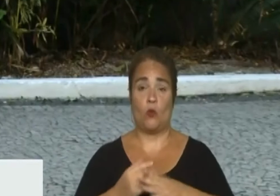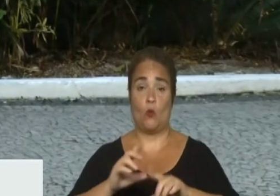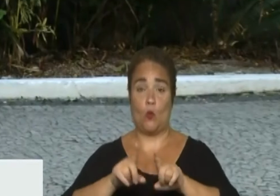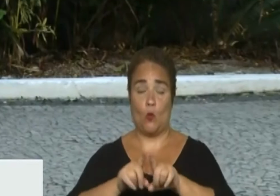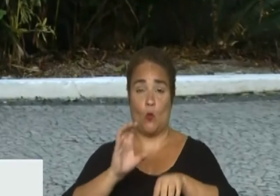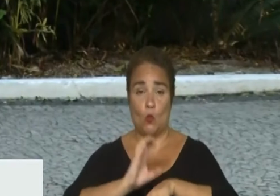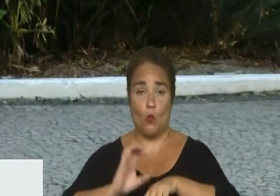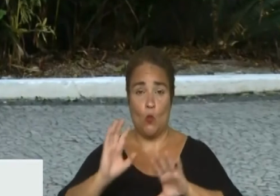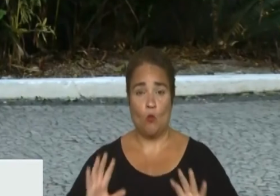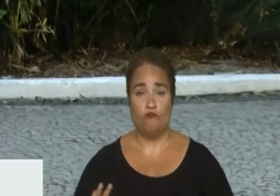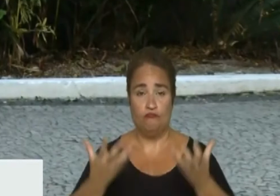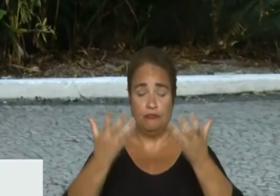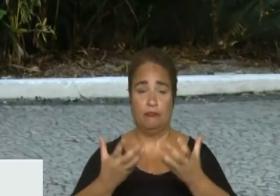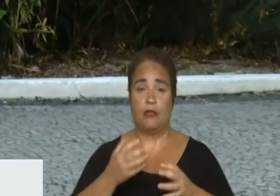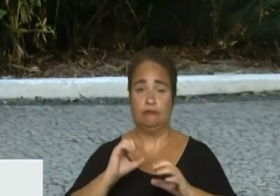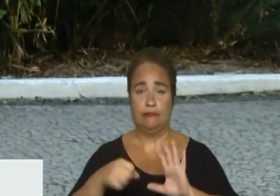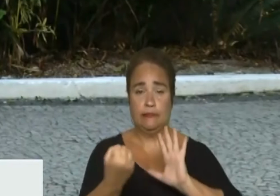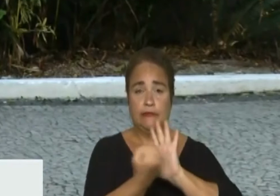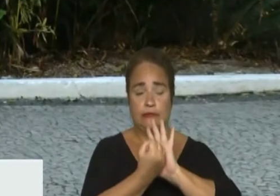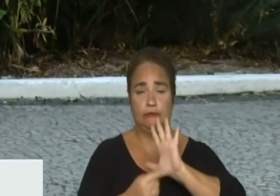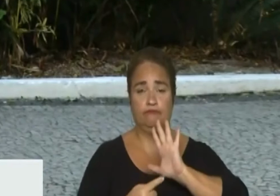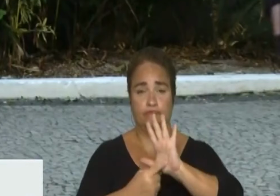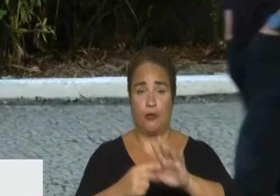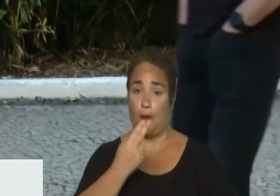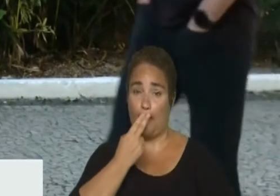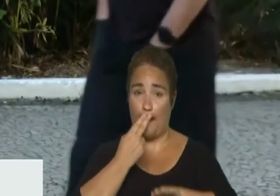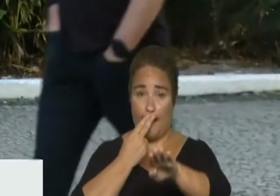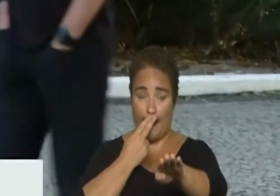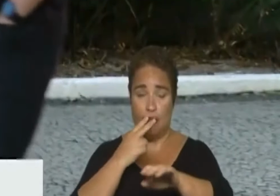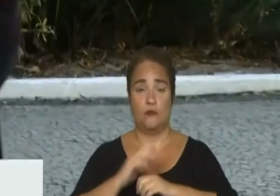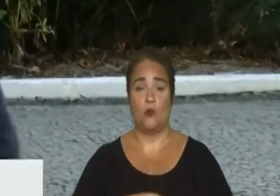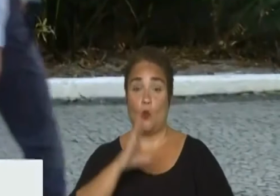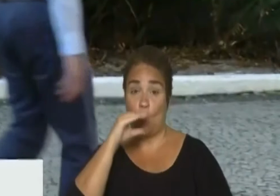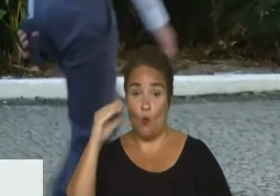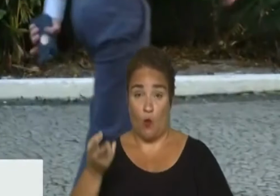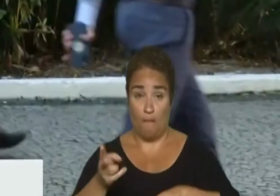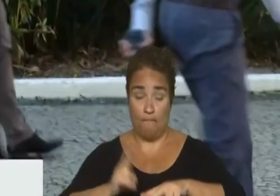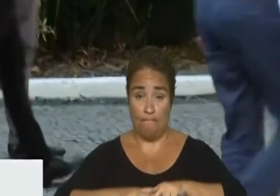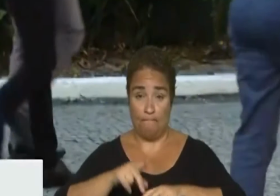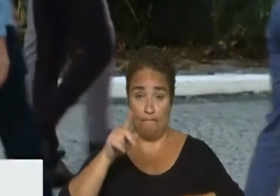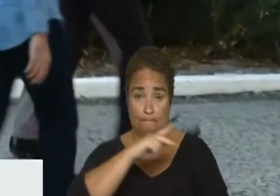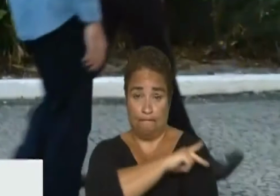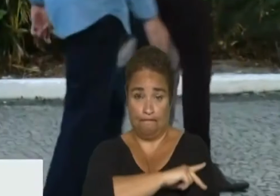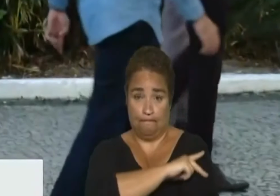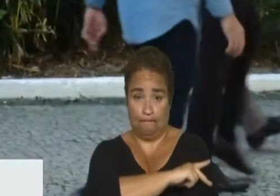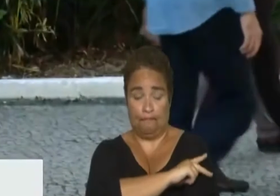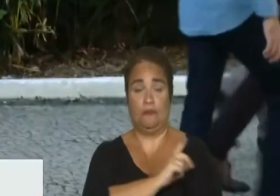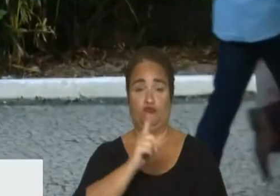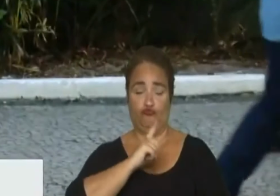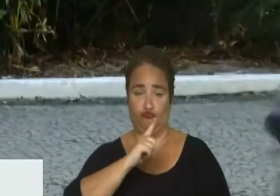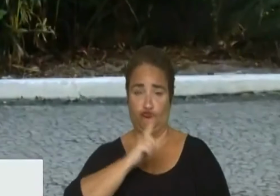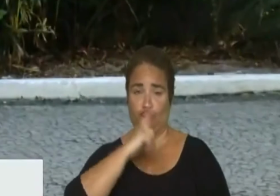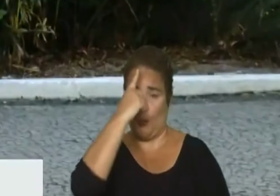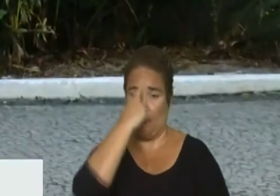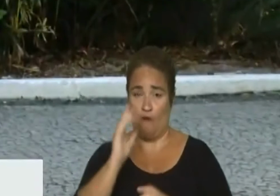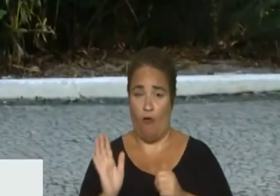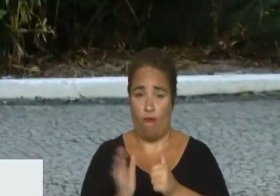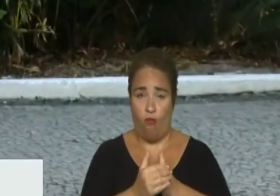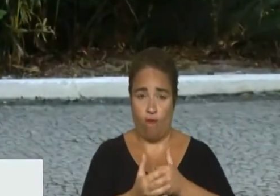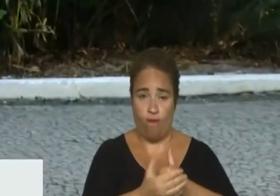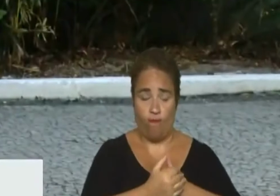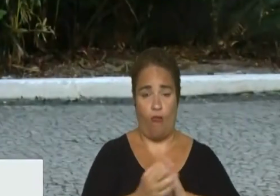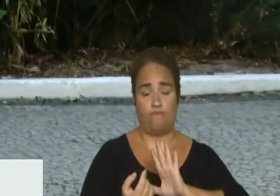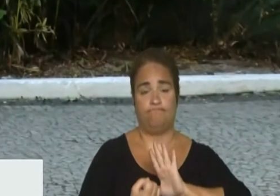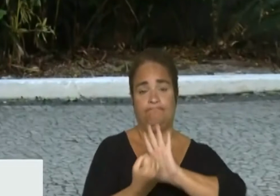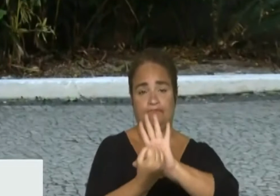e enaltecimento a símbolos ligados ao nazismo. Um adolescente foi apreendido no Piauí. Ele tinha perfis de culto